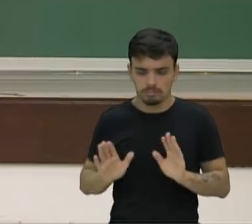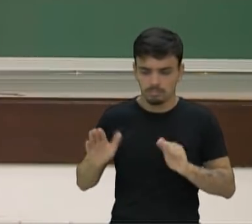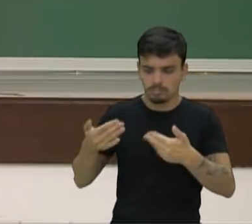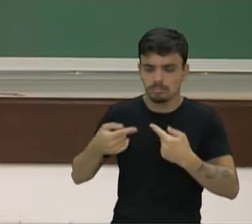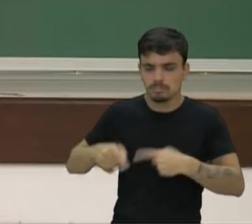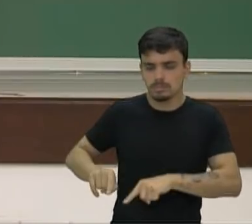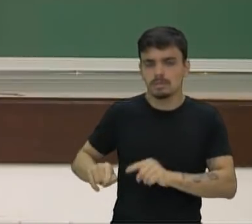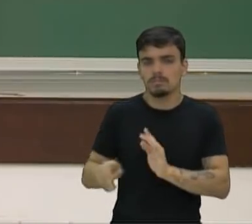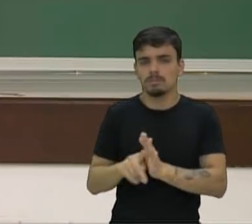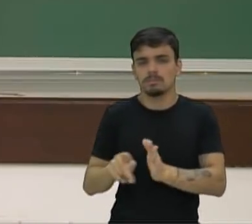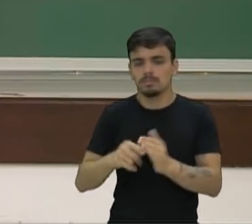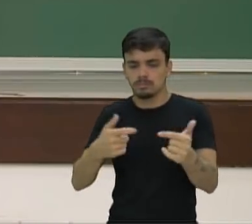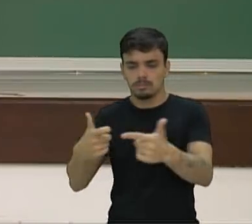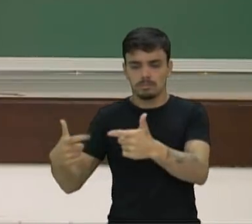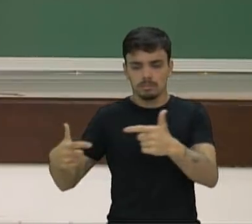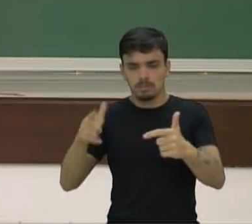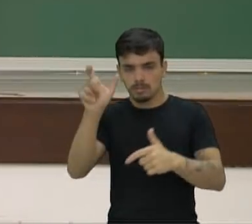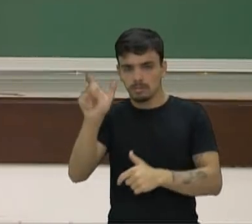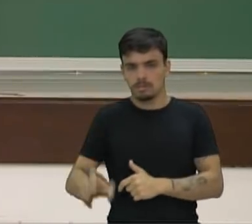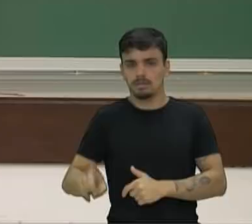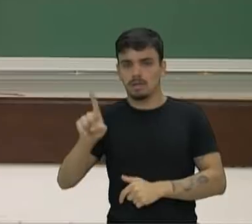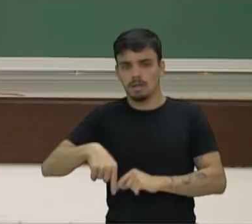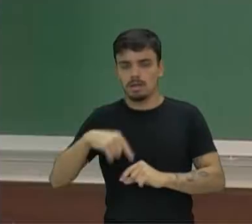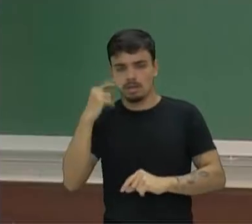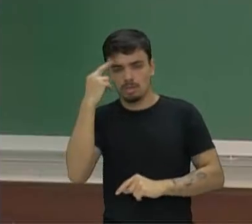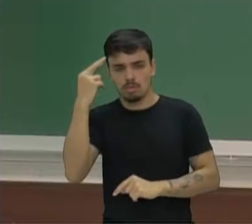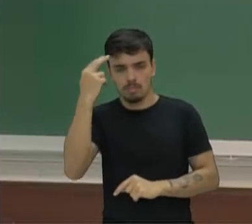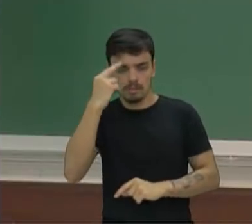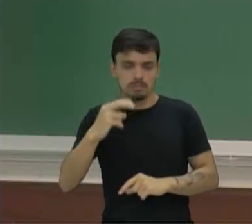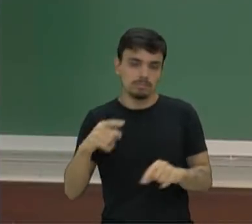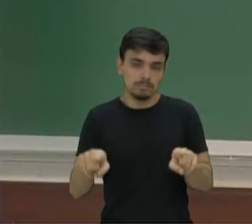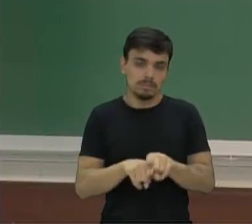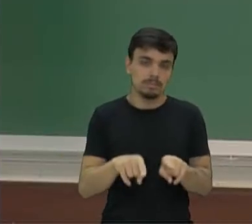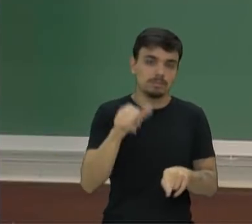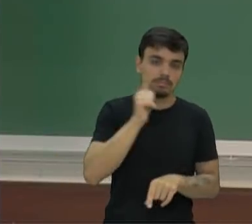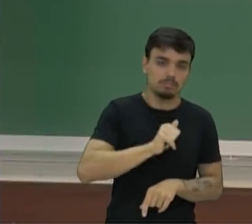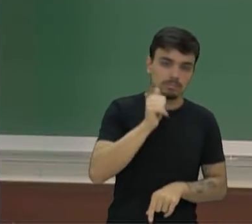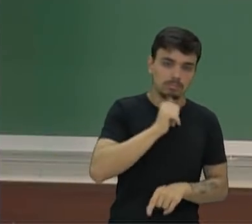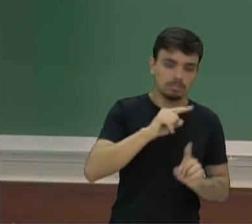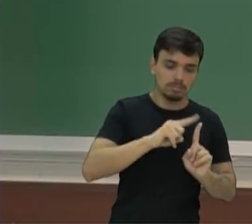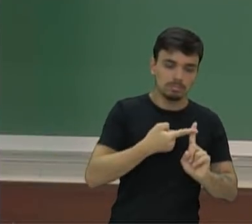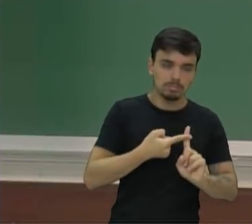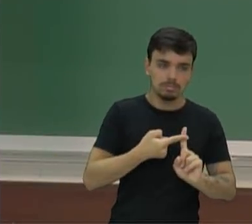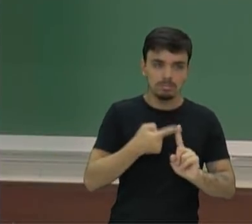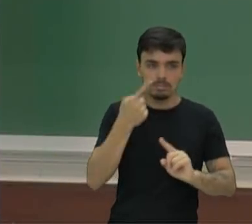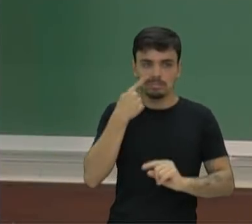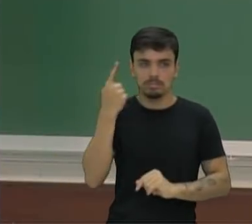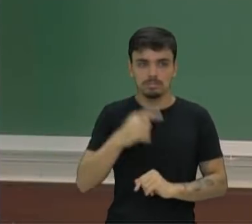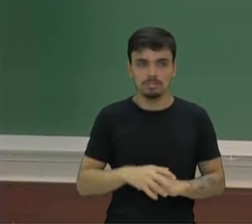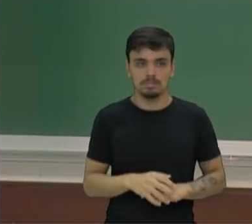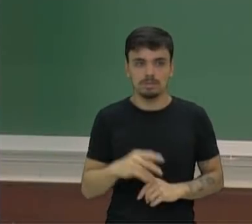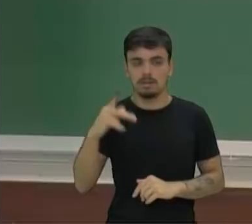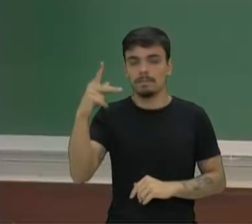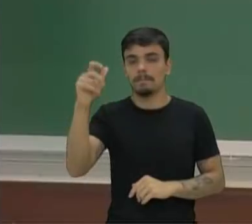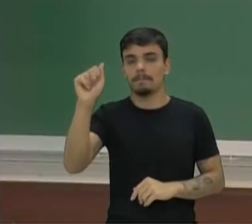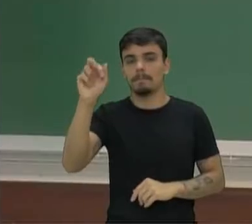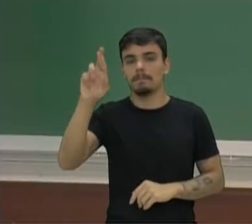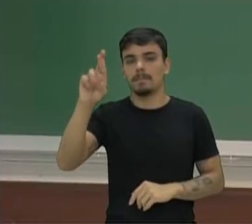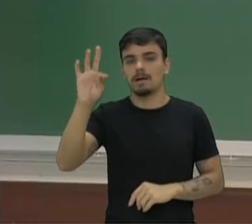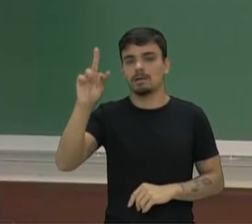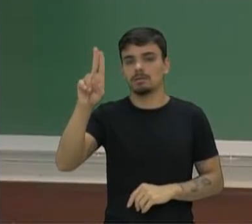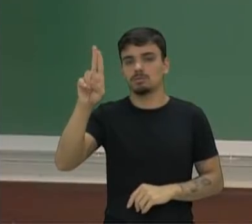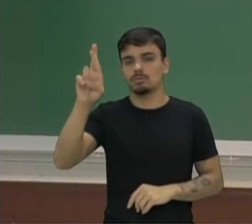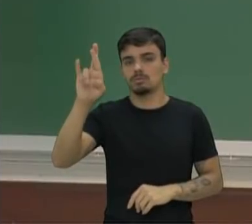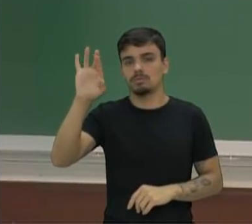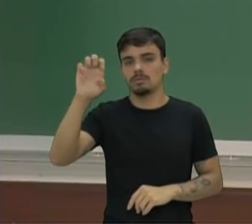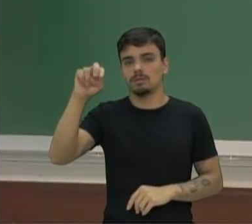um guerreiro era um risco. Assim para as mulheres, o termo que nós usamos, parturientes, ou seja, no